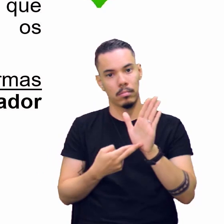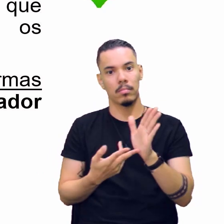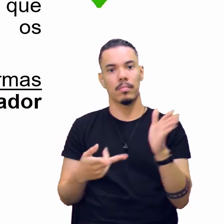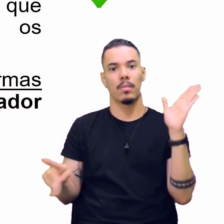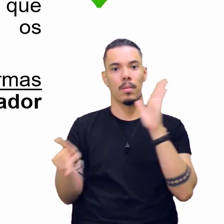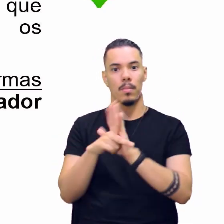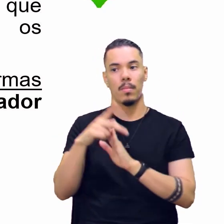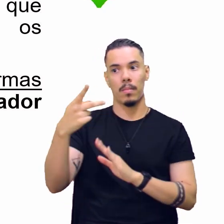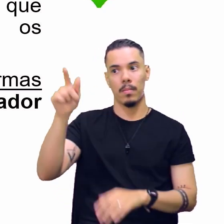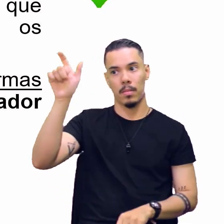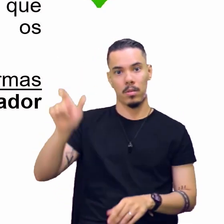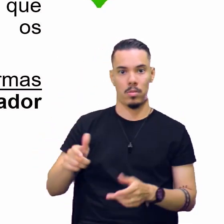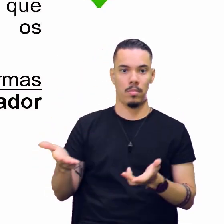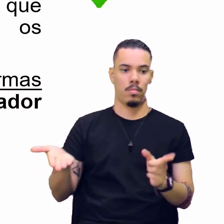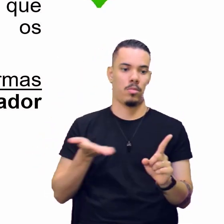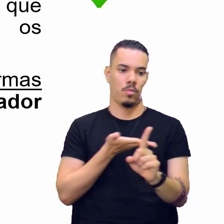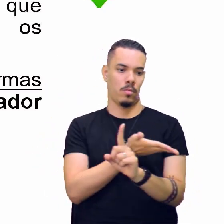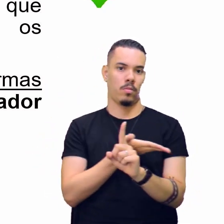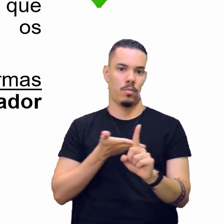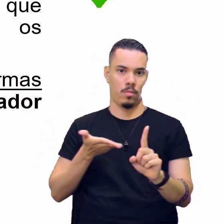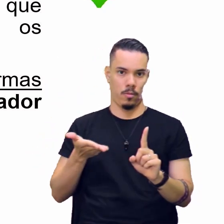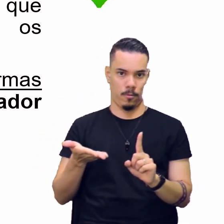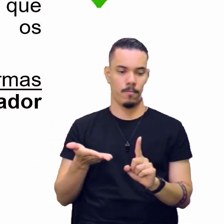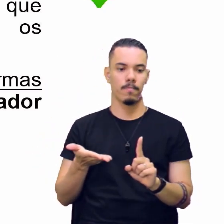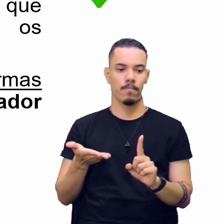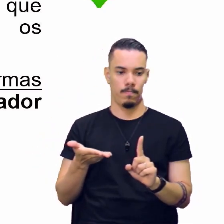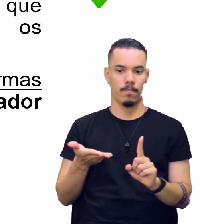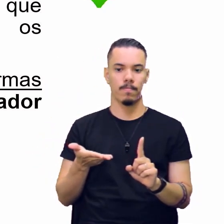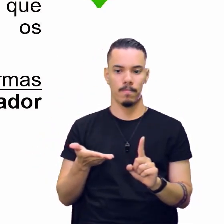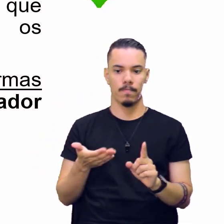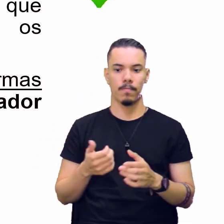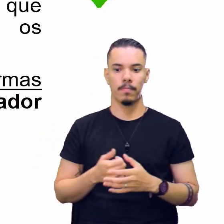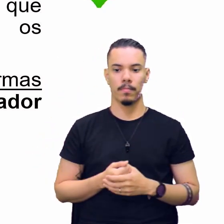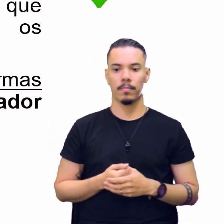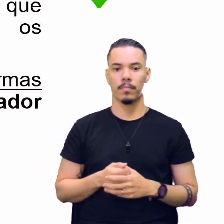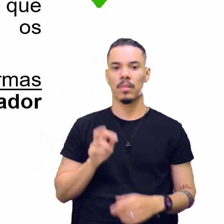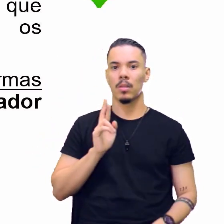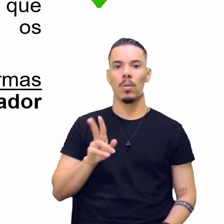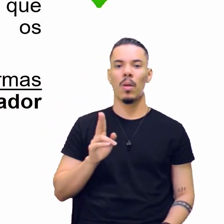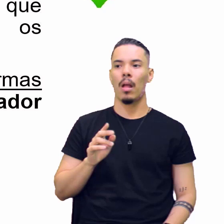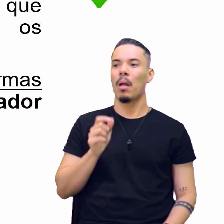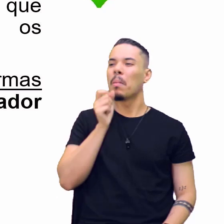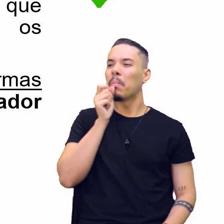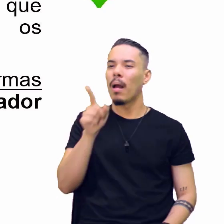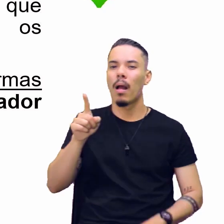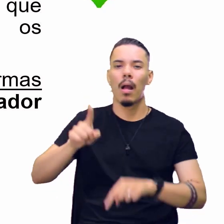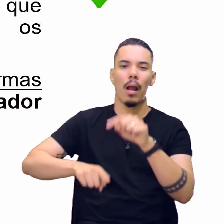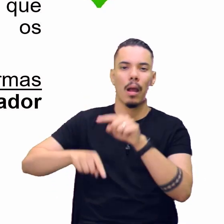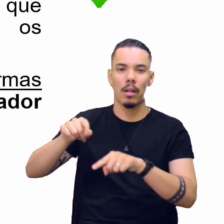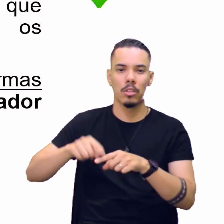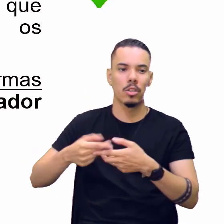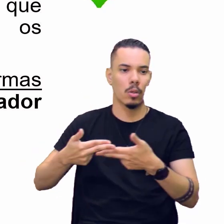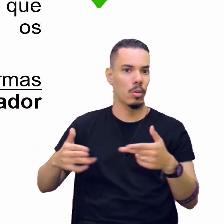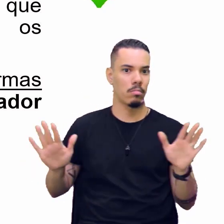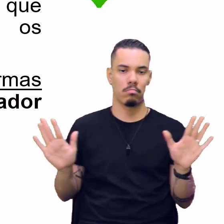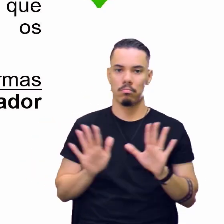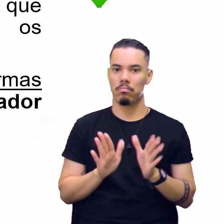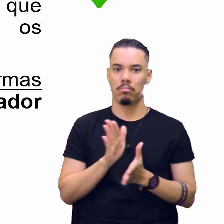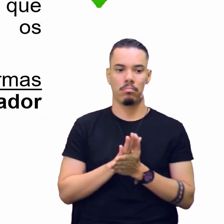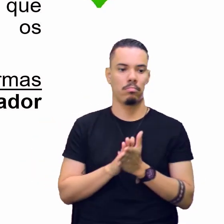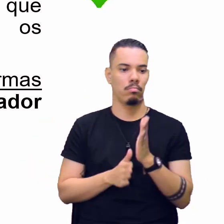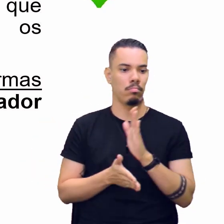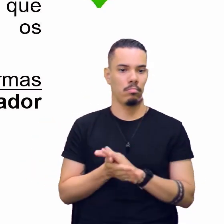do mediador, tá? Não é para agredir nem o mediador, nem o